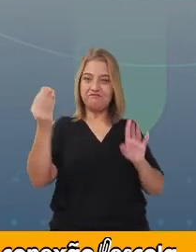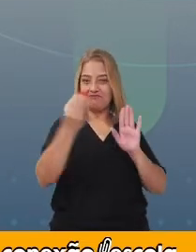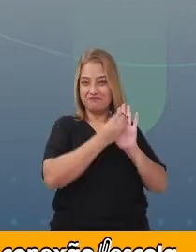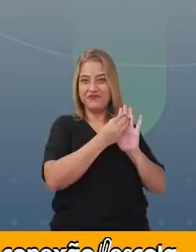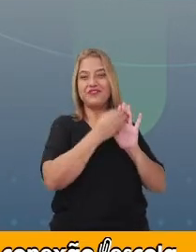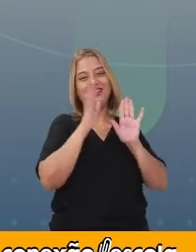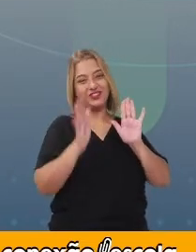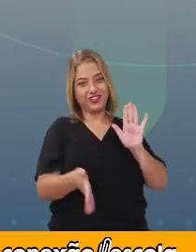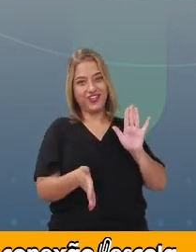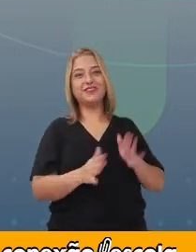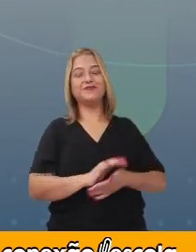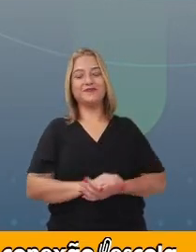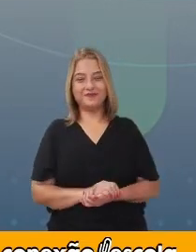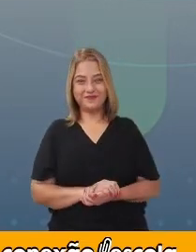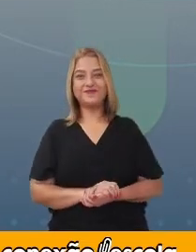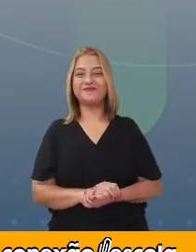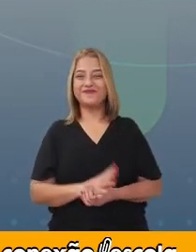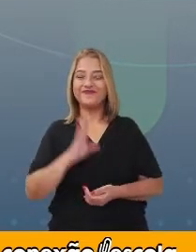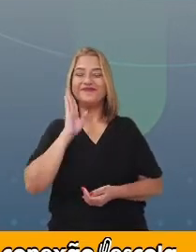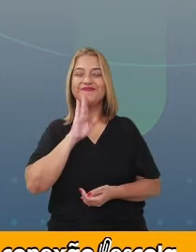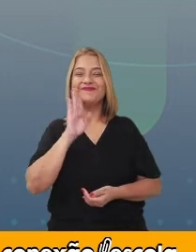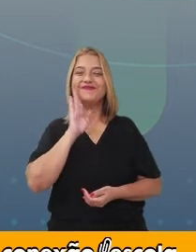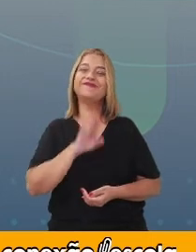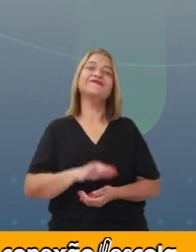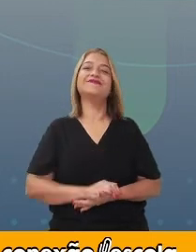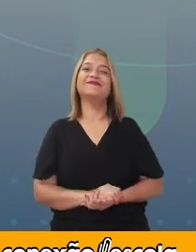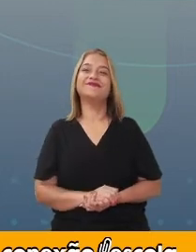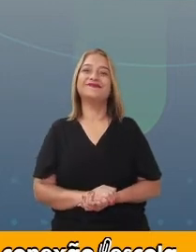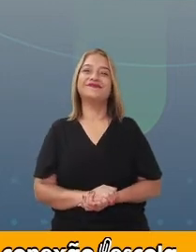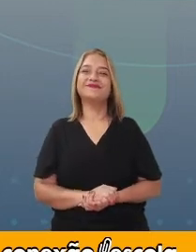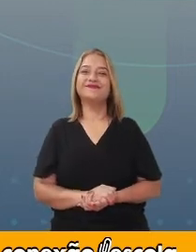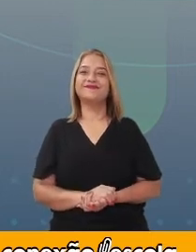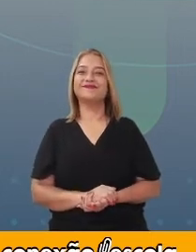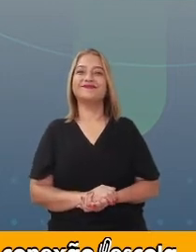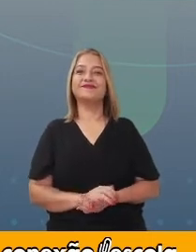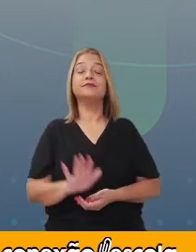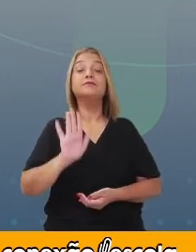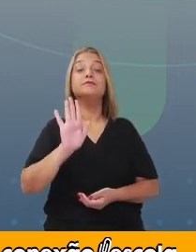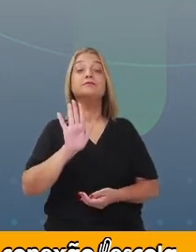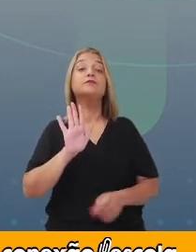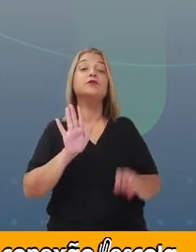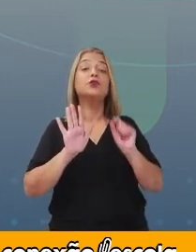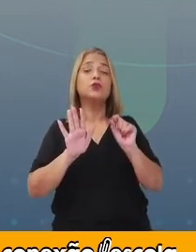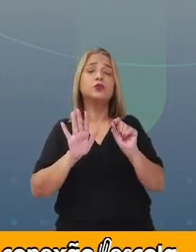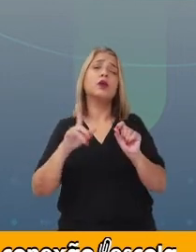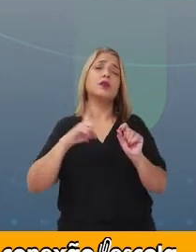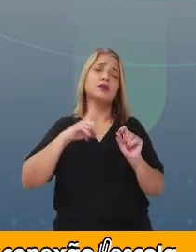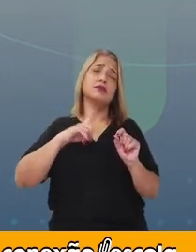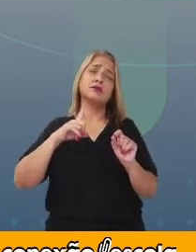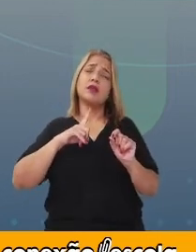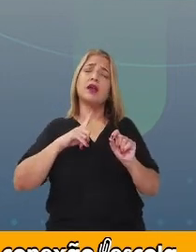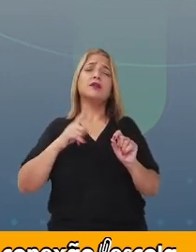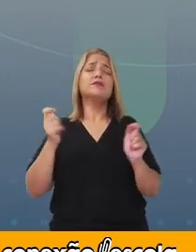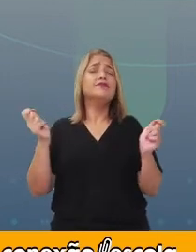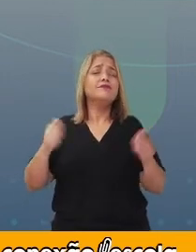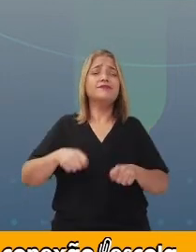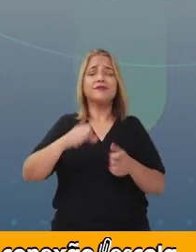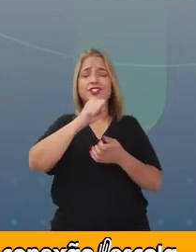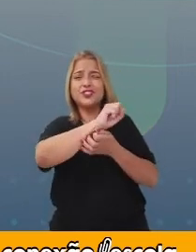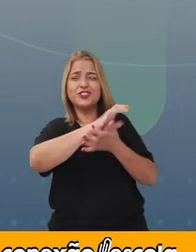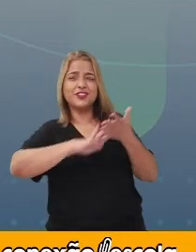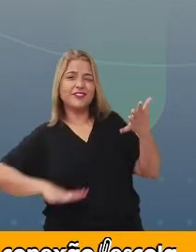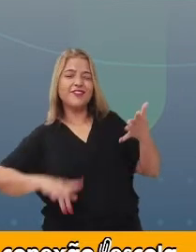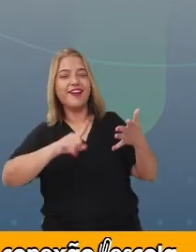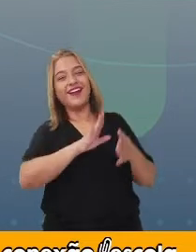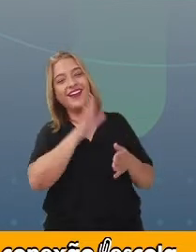de fevereiro. Legal, não é mesmo, gente? Mas tem muitas atividades lá no